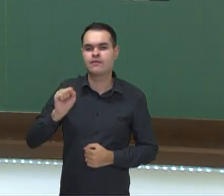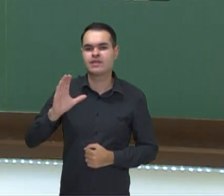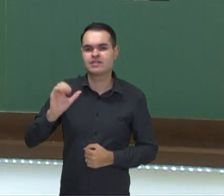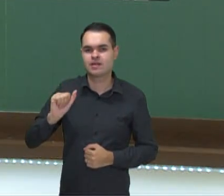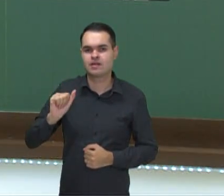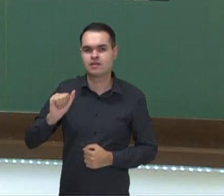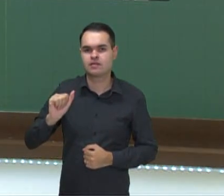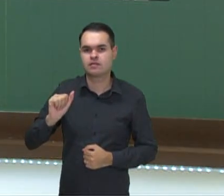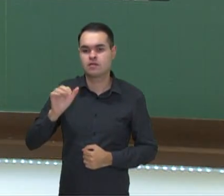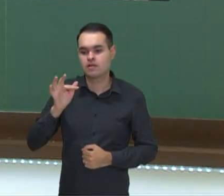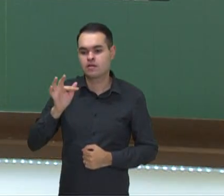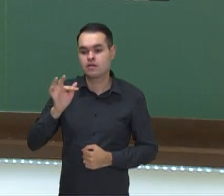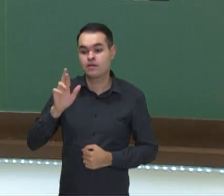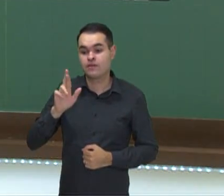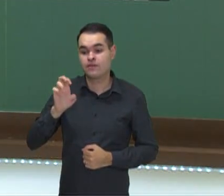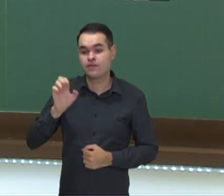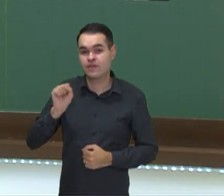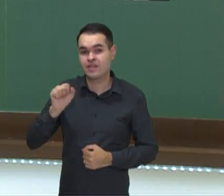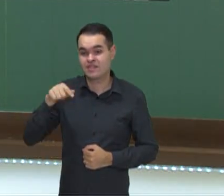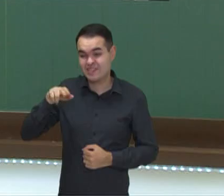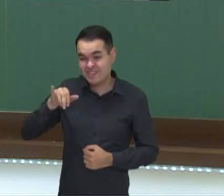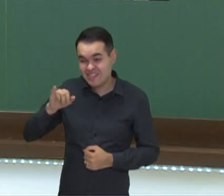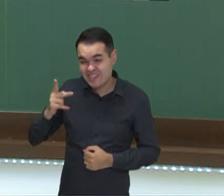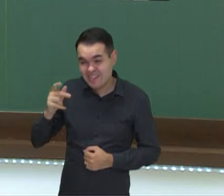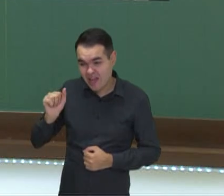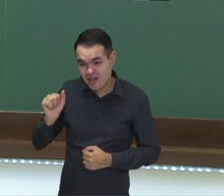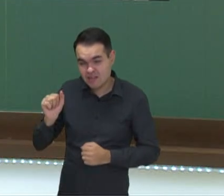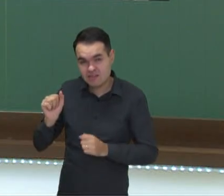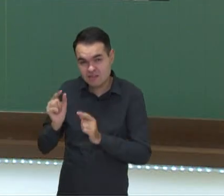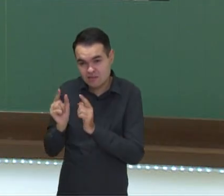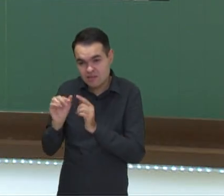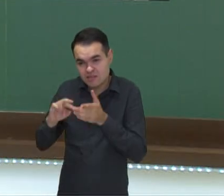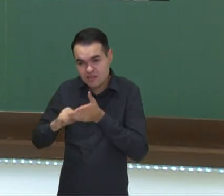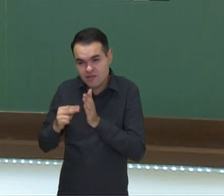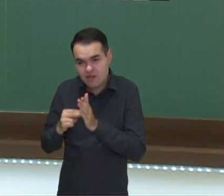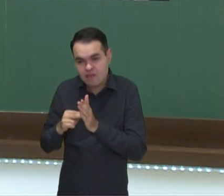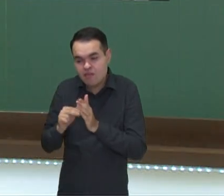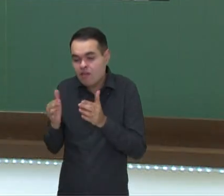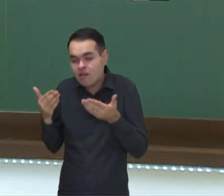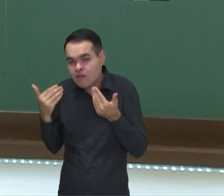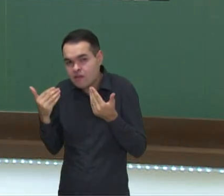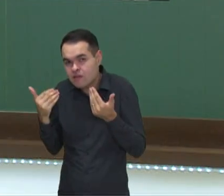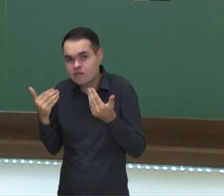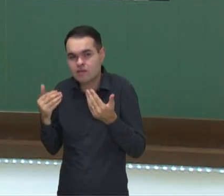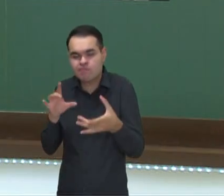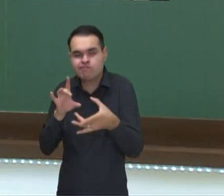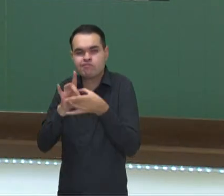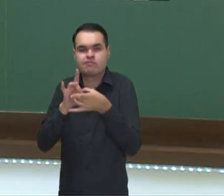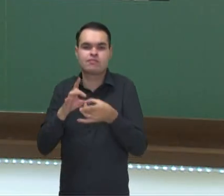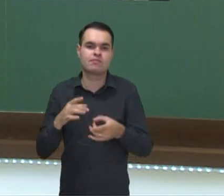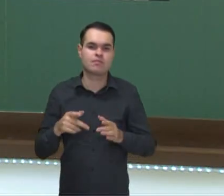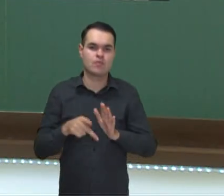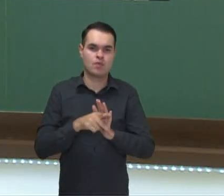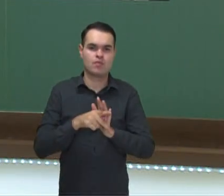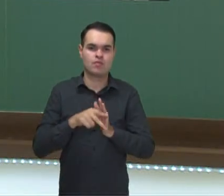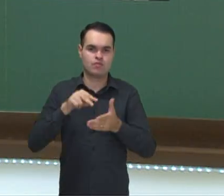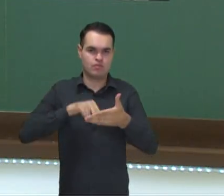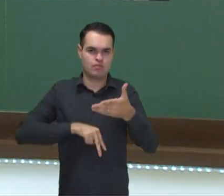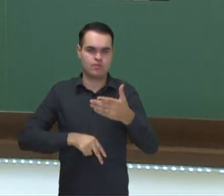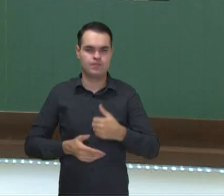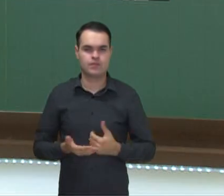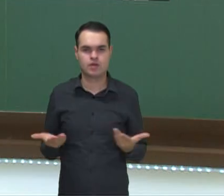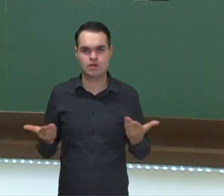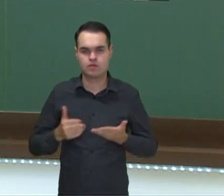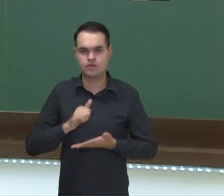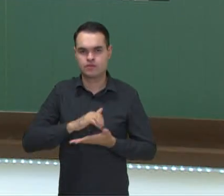fresca, não, fresquinha, diminutivo, trazendo ainda mais para próximo do leitor. Agora vamos para a próxima atividade, a número